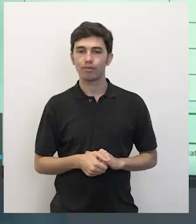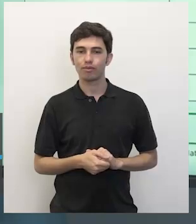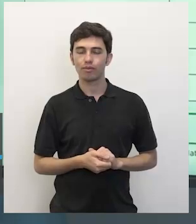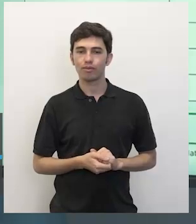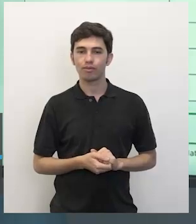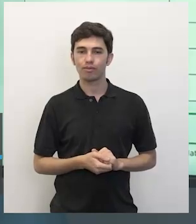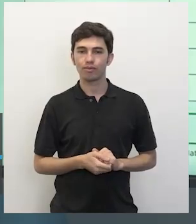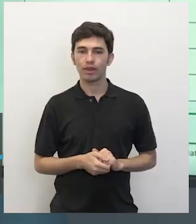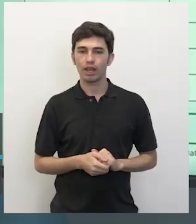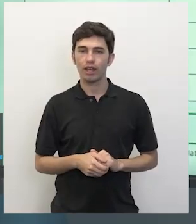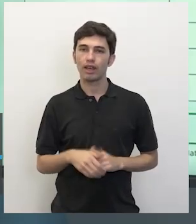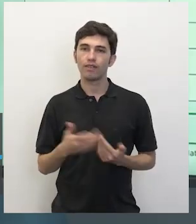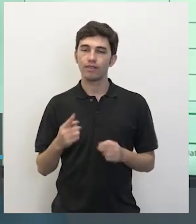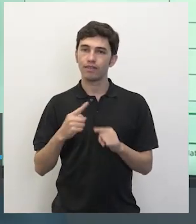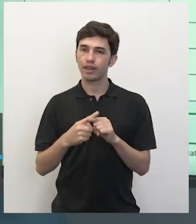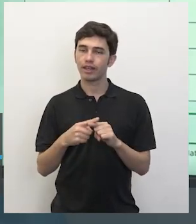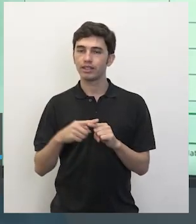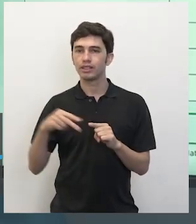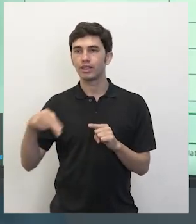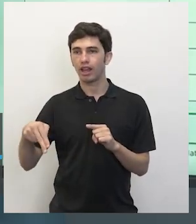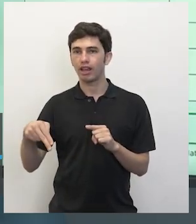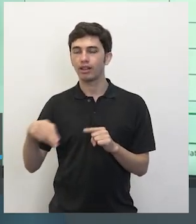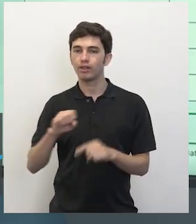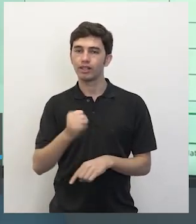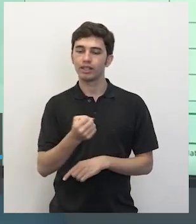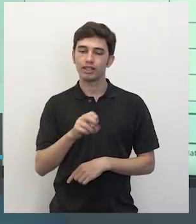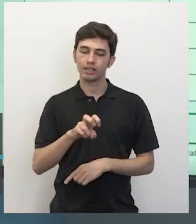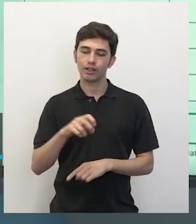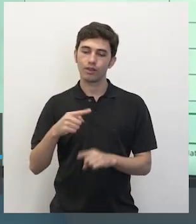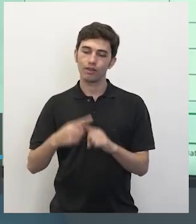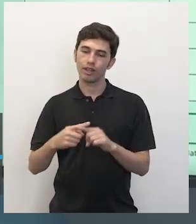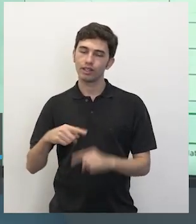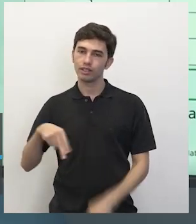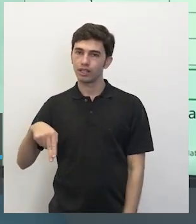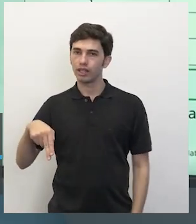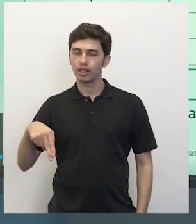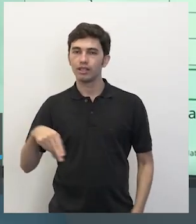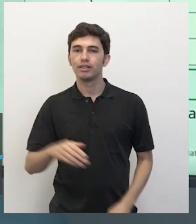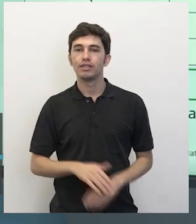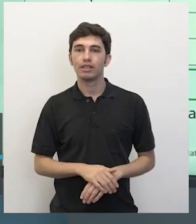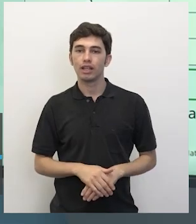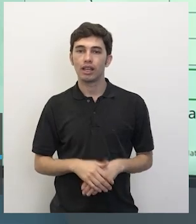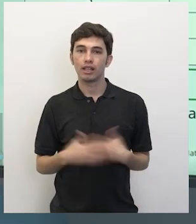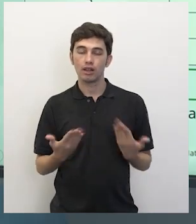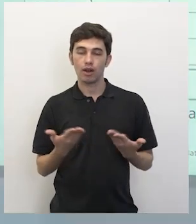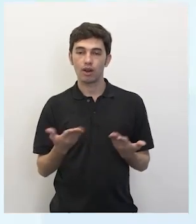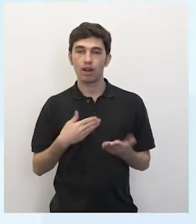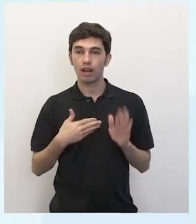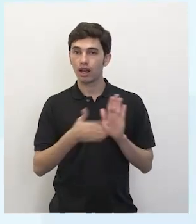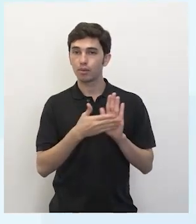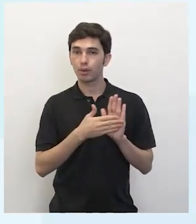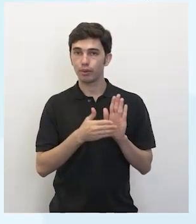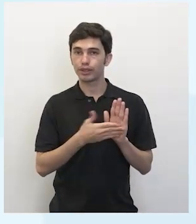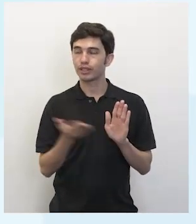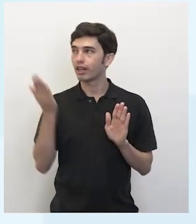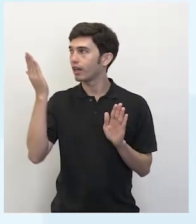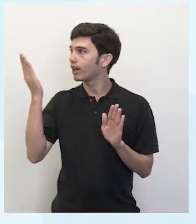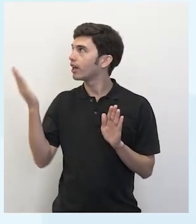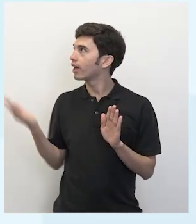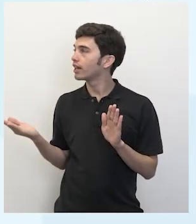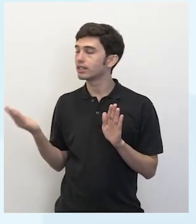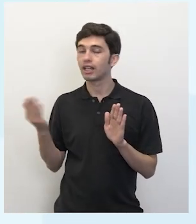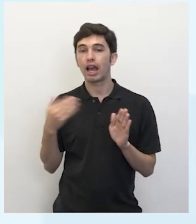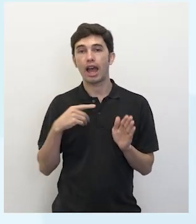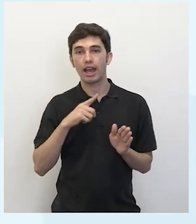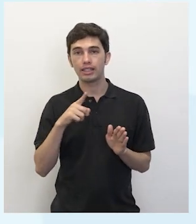1 quilograma, vezes quanto? Vezes a quantidade de farinha que for utilizada, tá? Então a proposta é exatamente essa, tá? Então aqui a